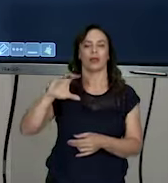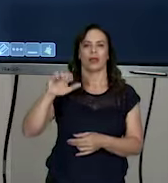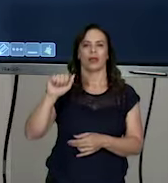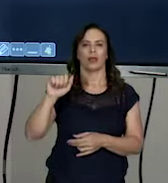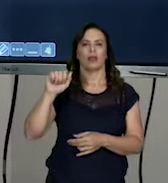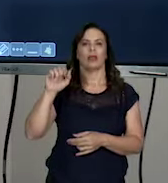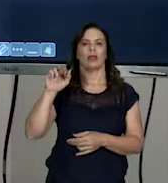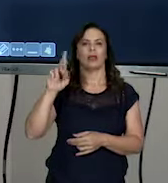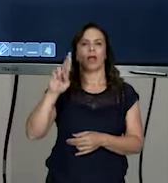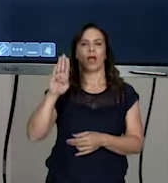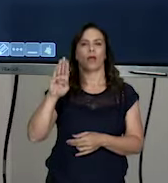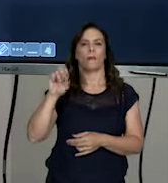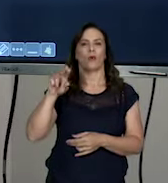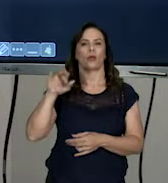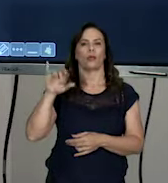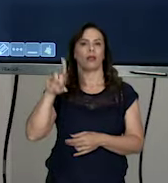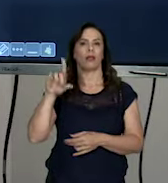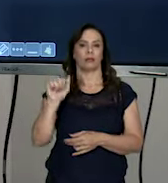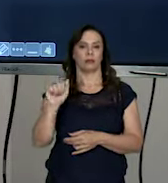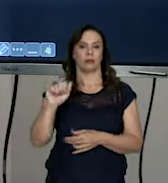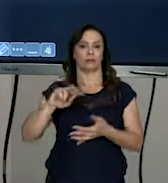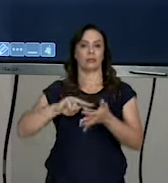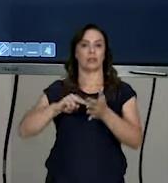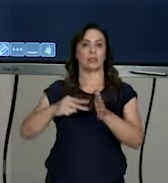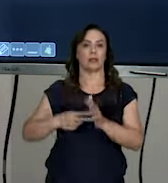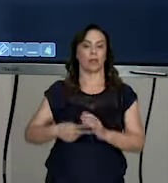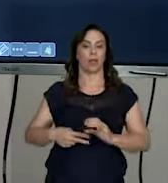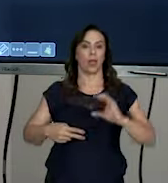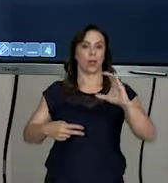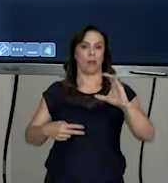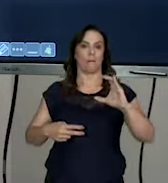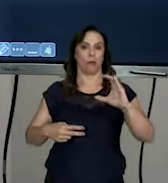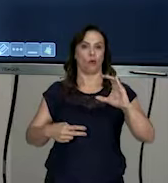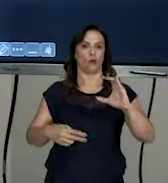carbono. Agora, o que muda, né,